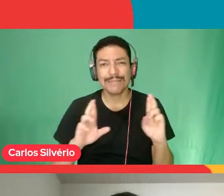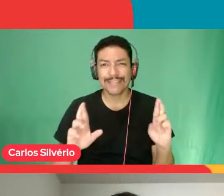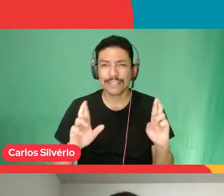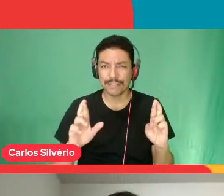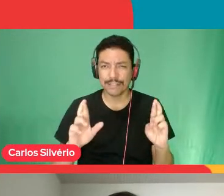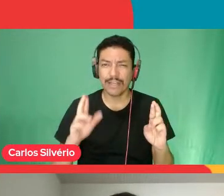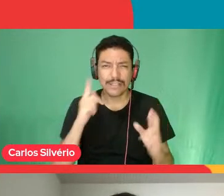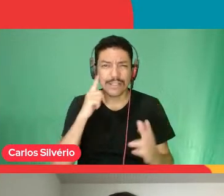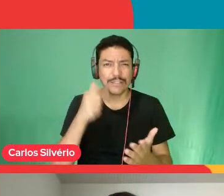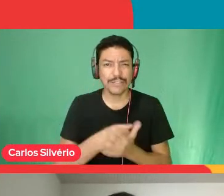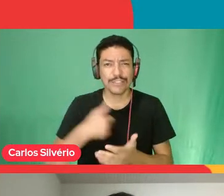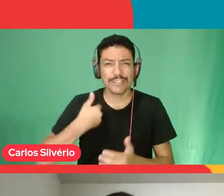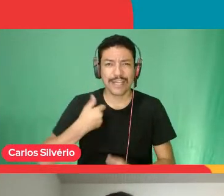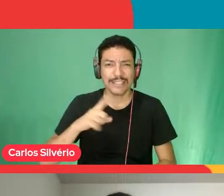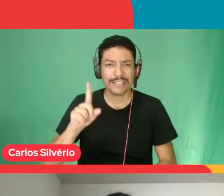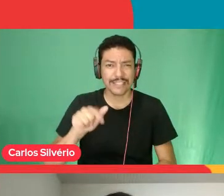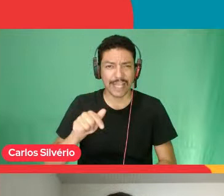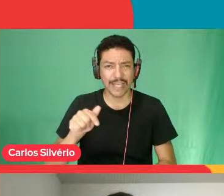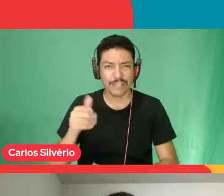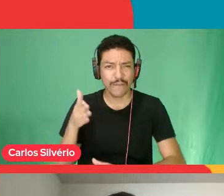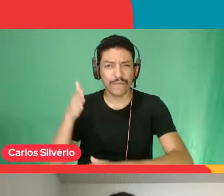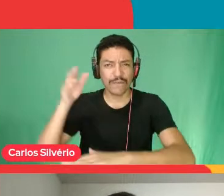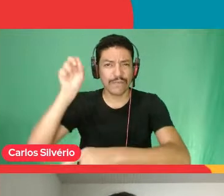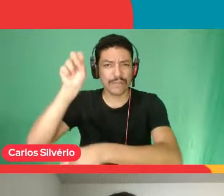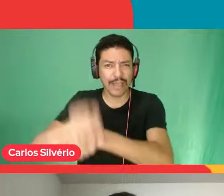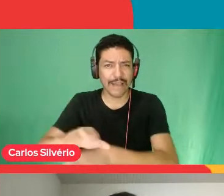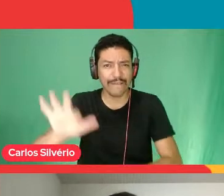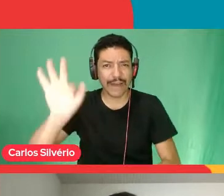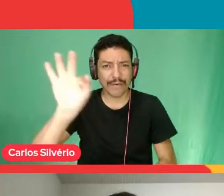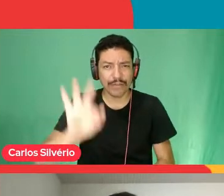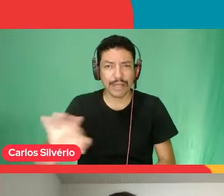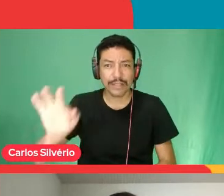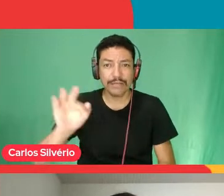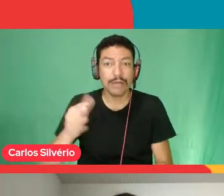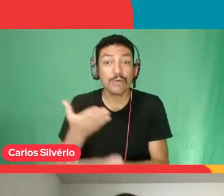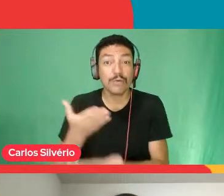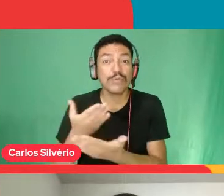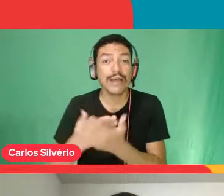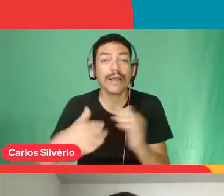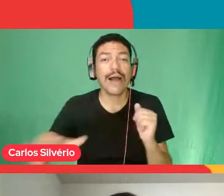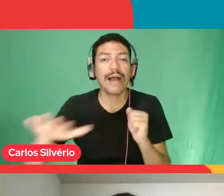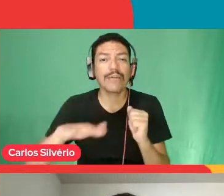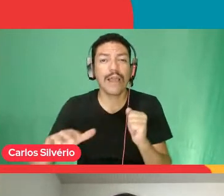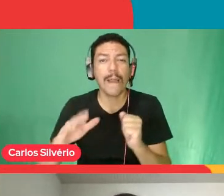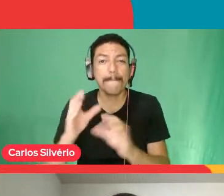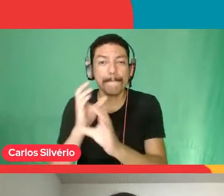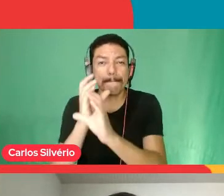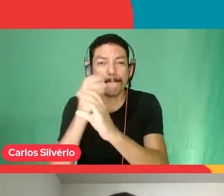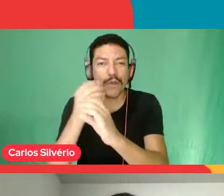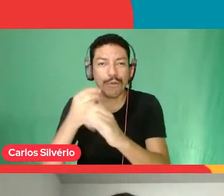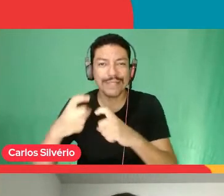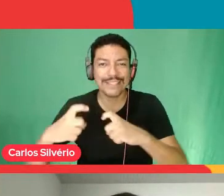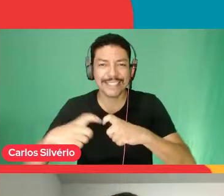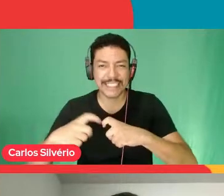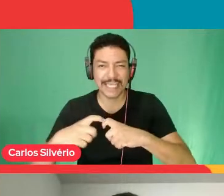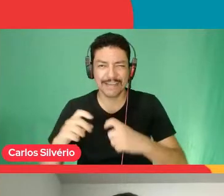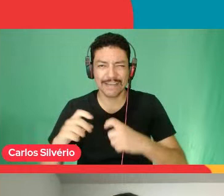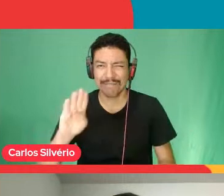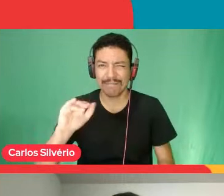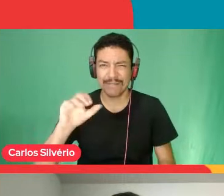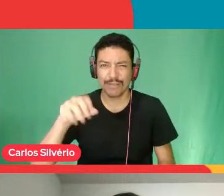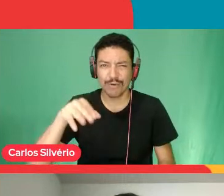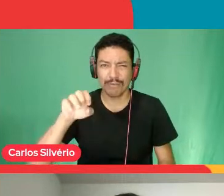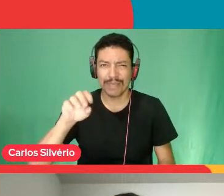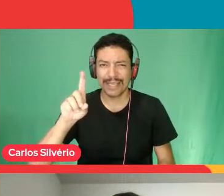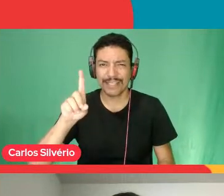aos 17, fui para a faculdade, só que eu fui cursar biomedicina. E eu até então achava, assim, já sabia que eu trabalhava,